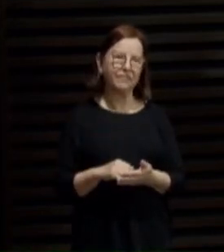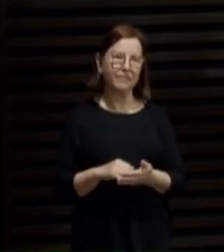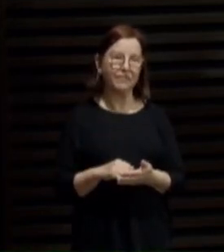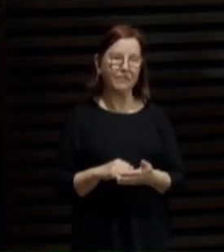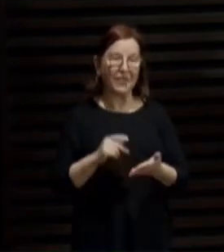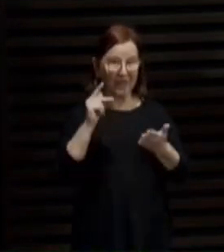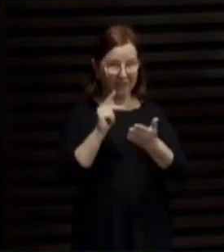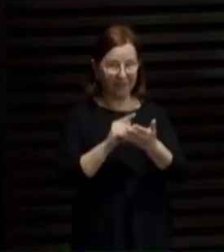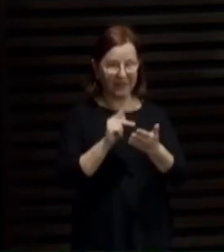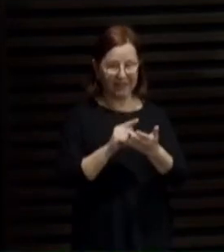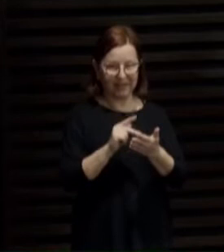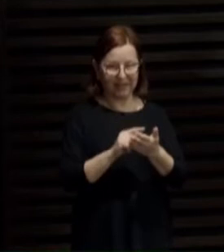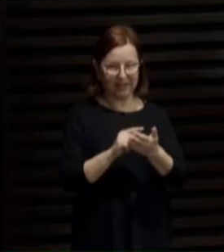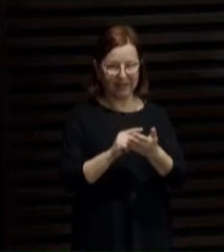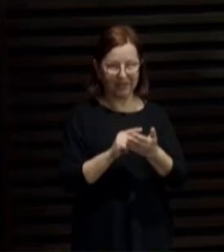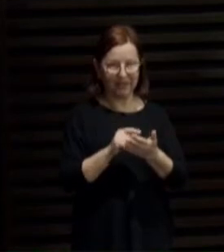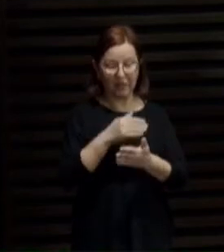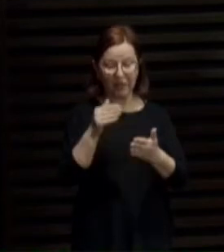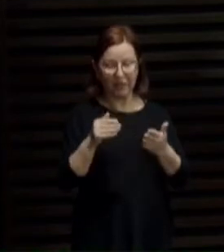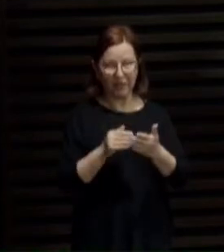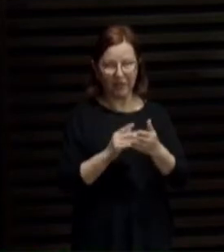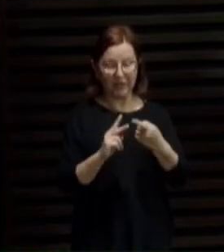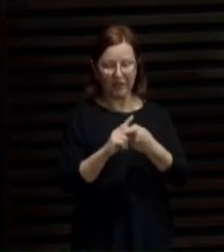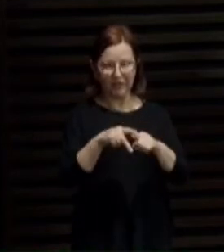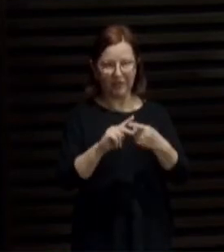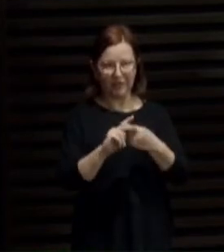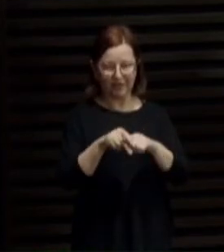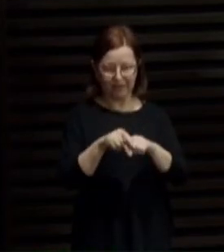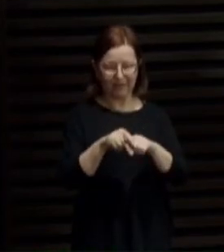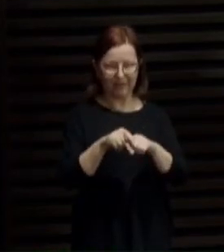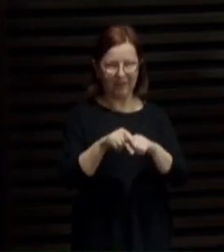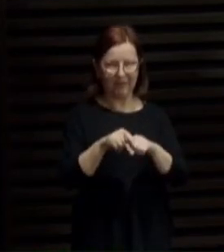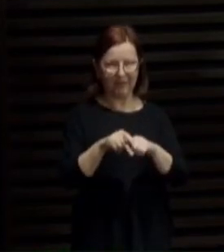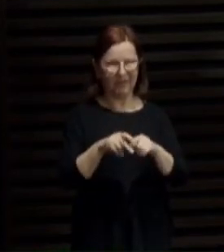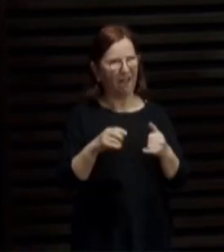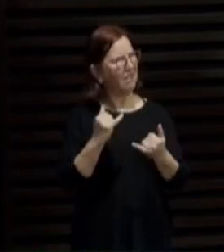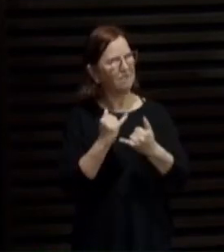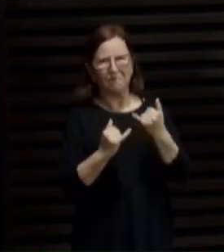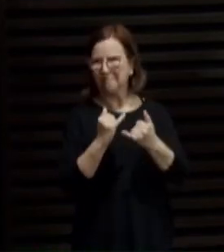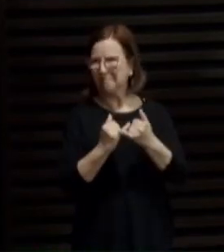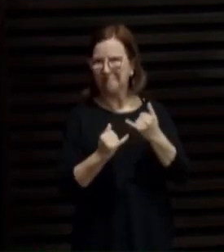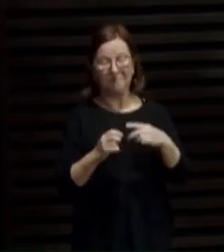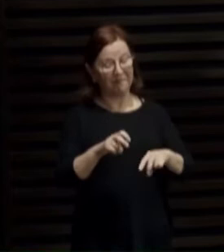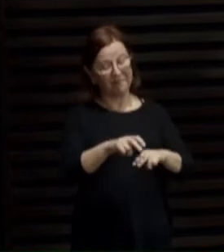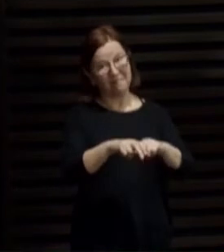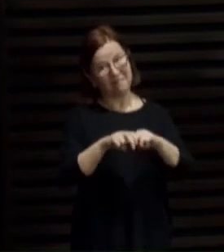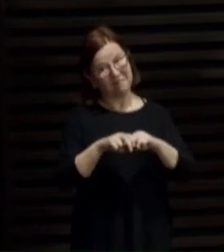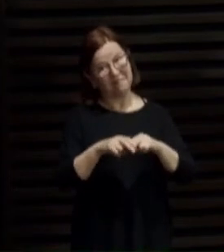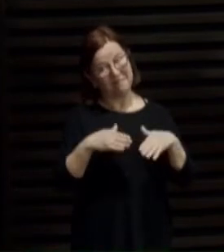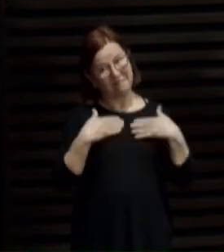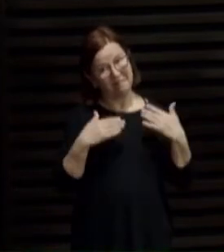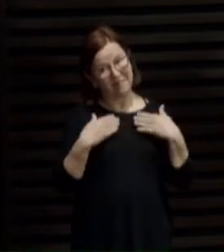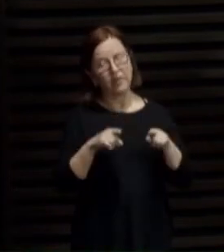verdade, toda disciplina, ao ser aplicada, não parece ser motivo de